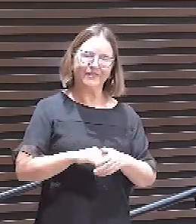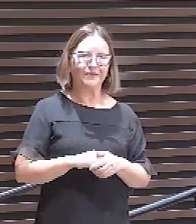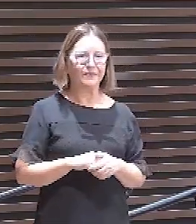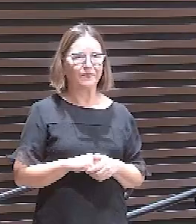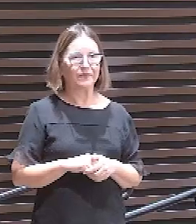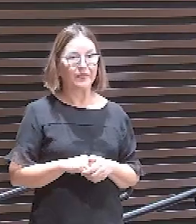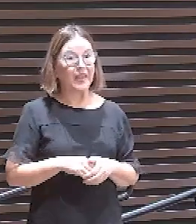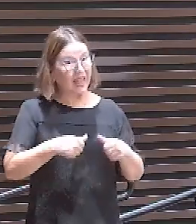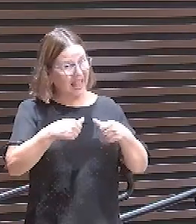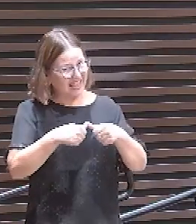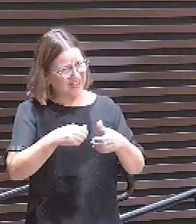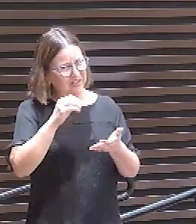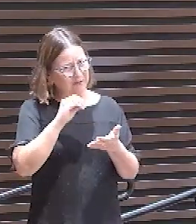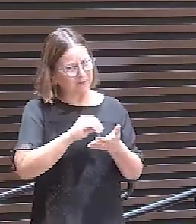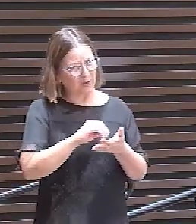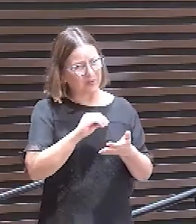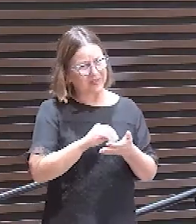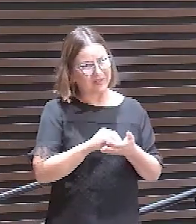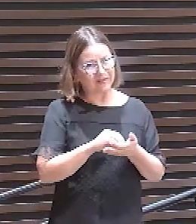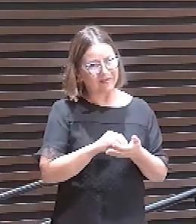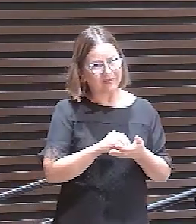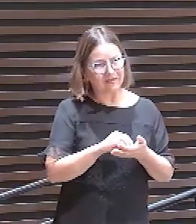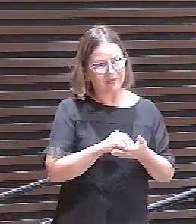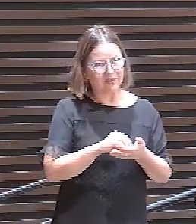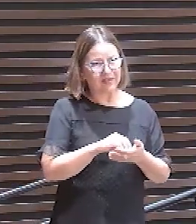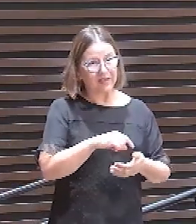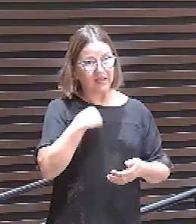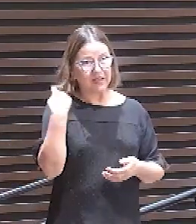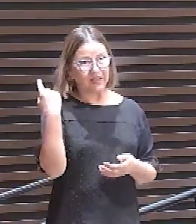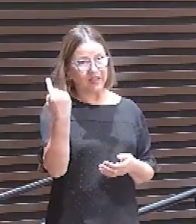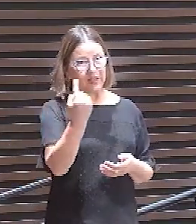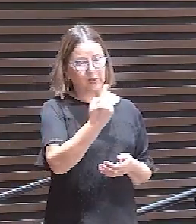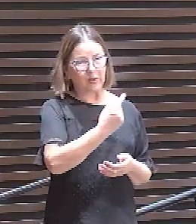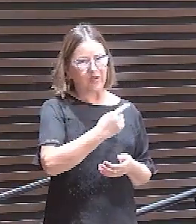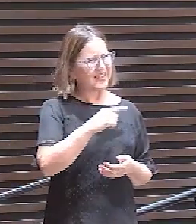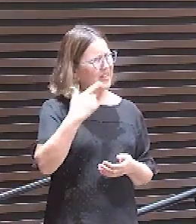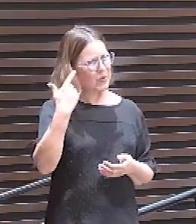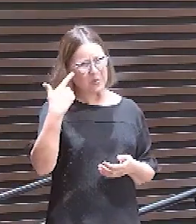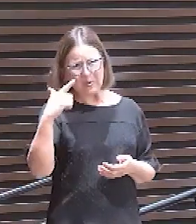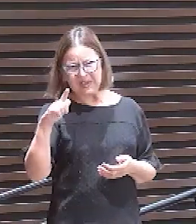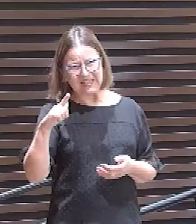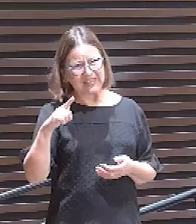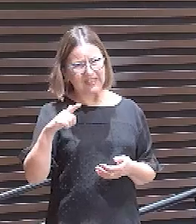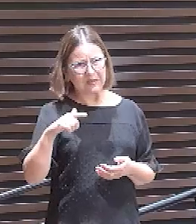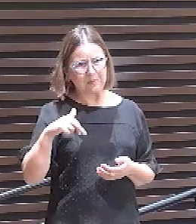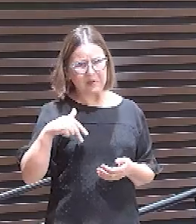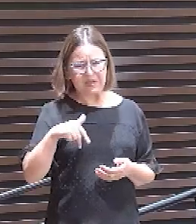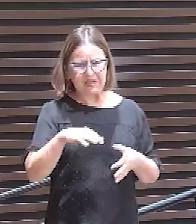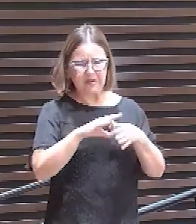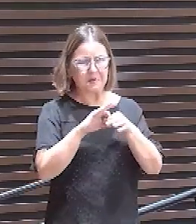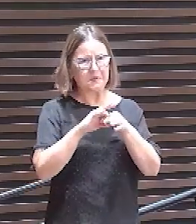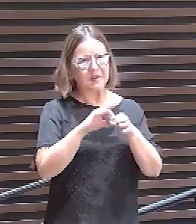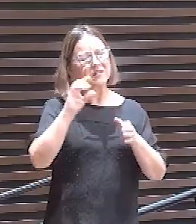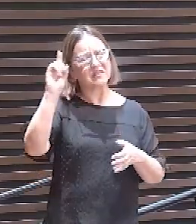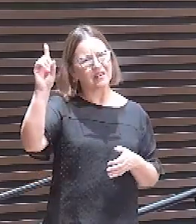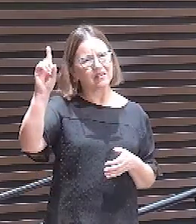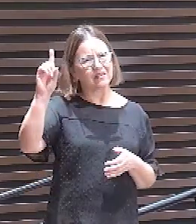que está faltando, que nós não estamos conseguindo andar com Deus, porque ainda temos um coração de pedra?